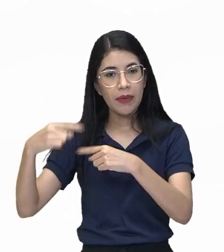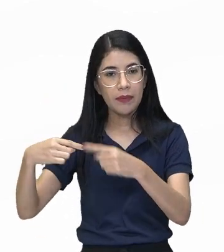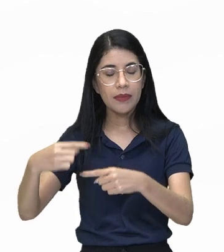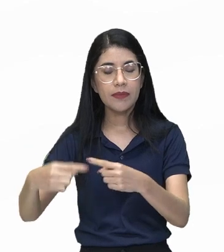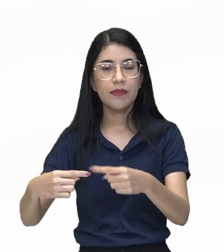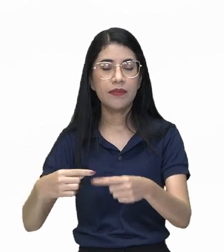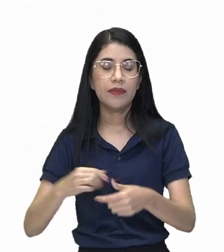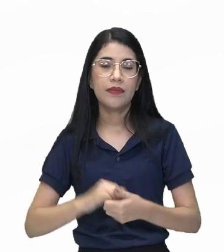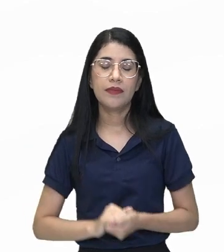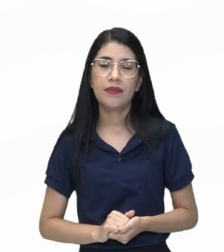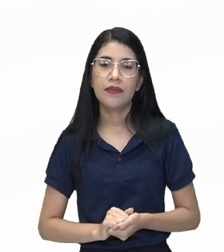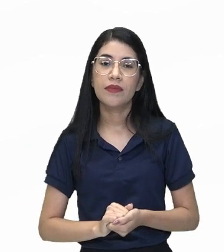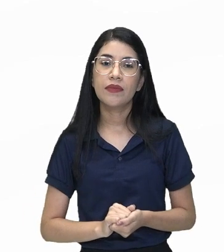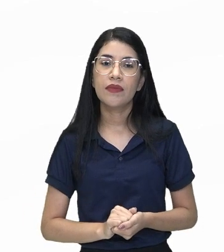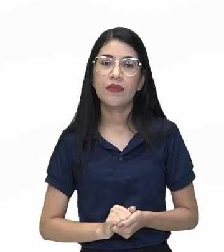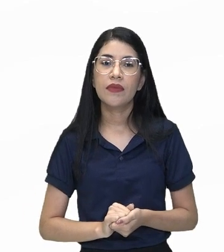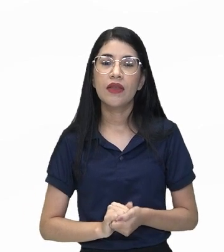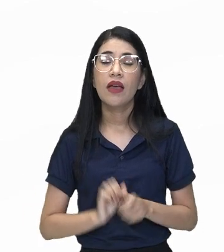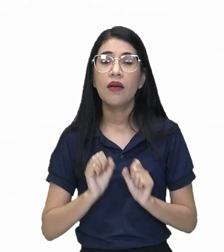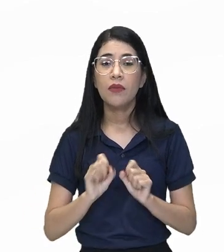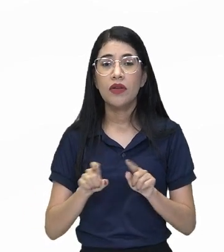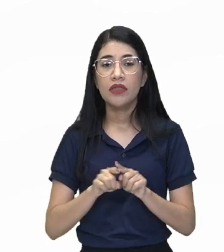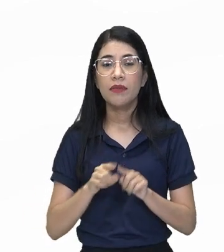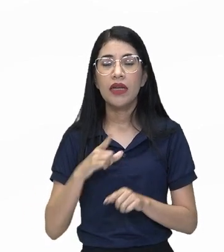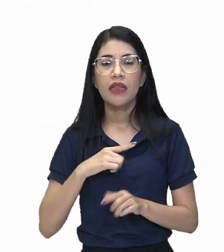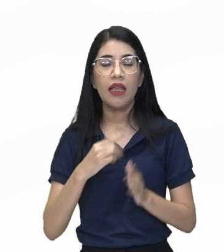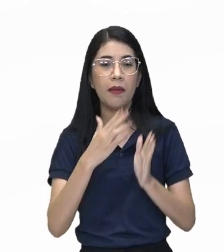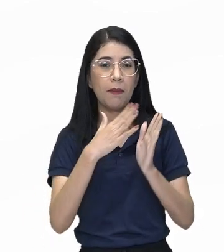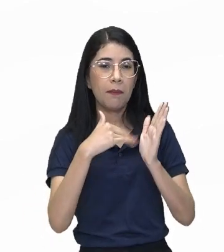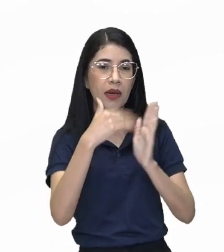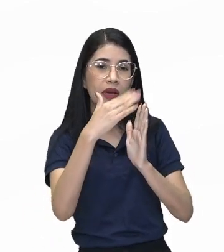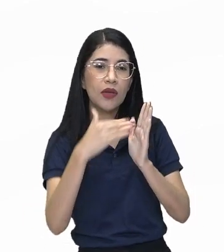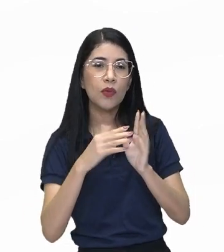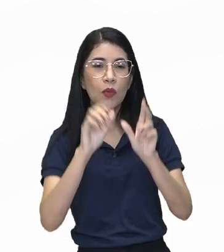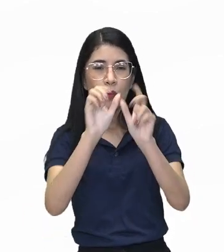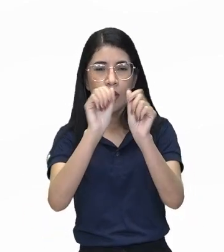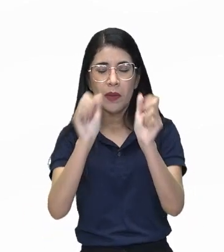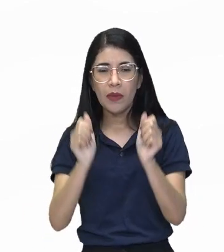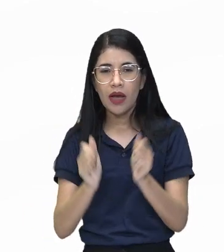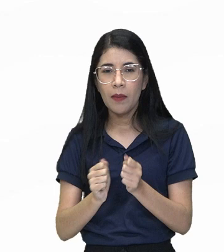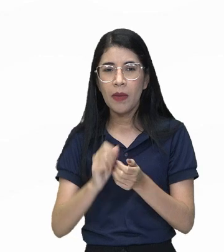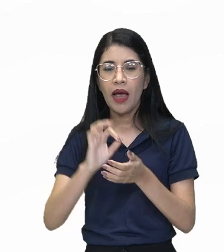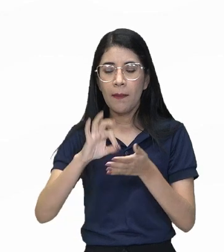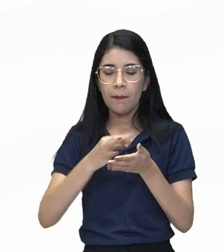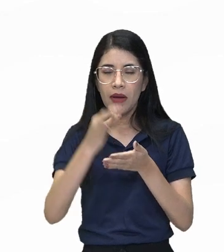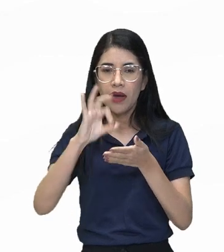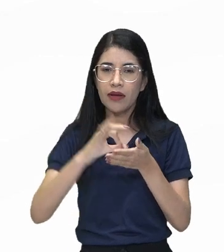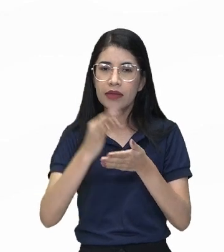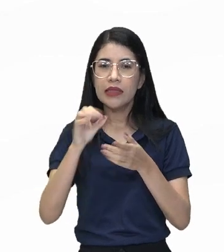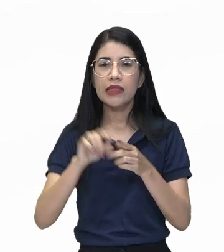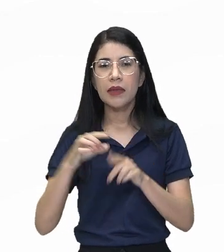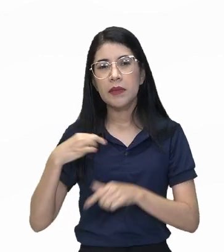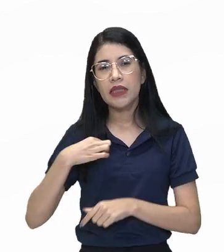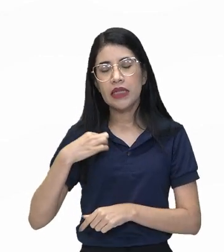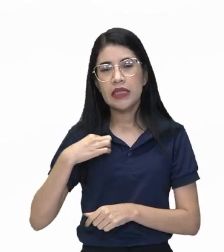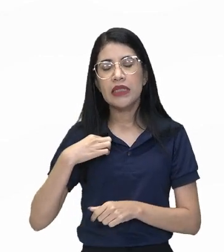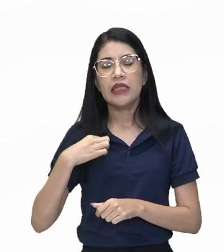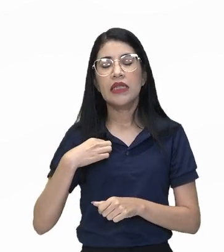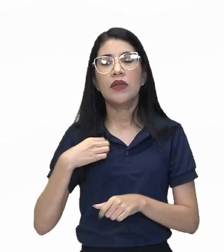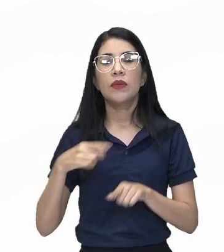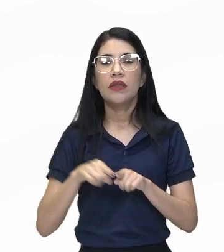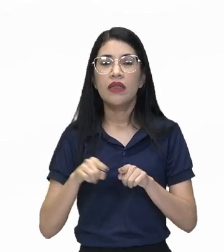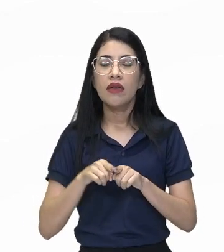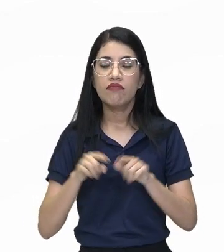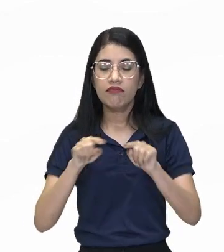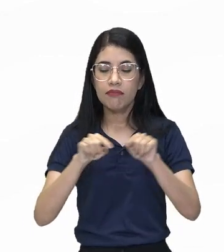geração. Isso pode incluir pinturas, esculturas, bordados, tecidos, cerâmicas